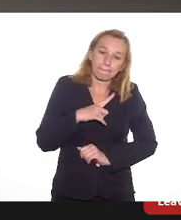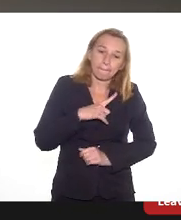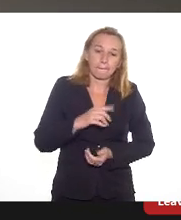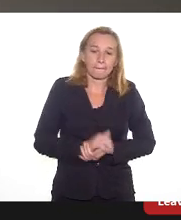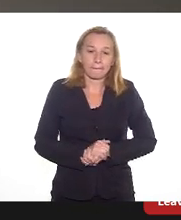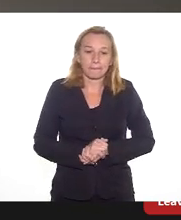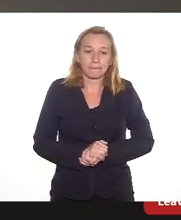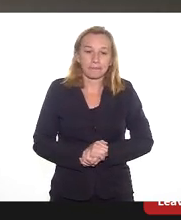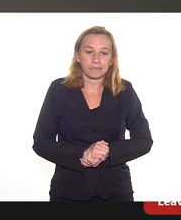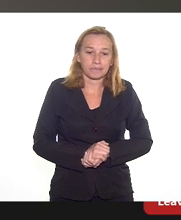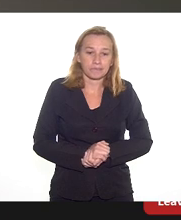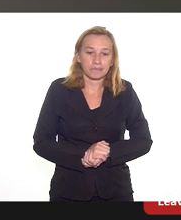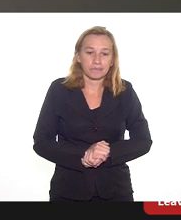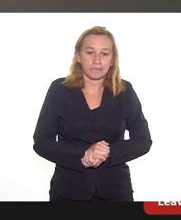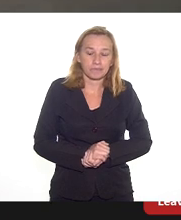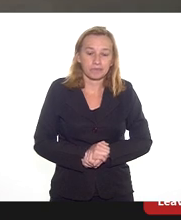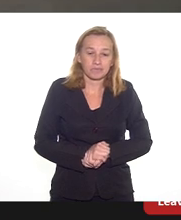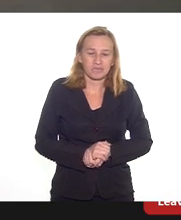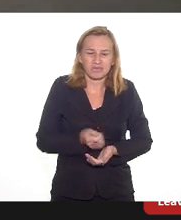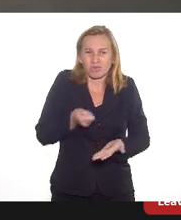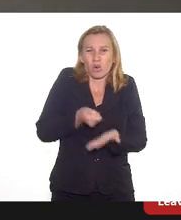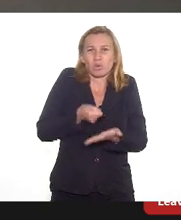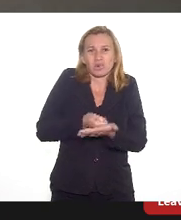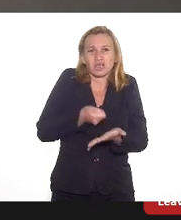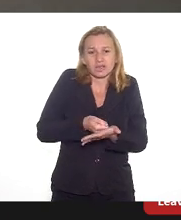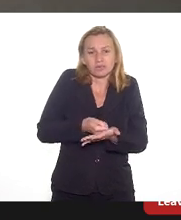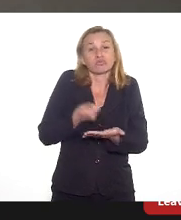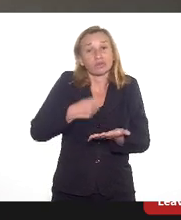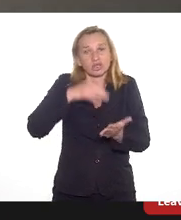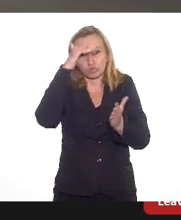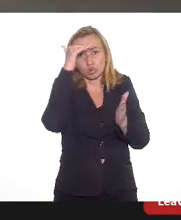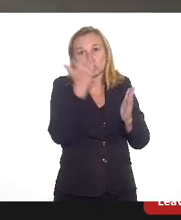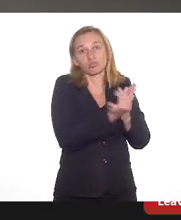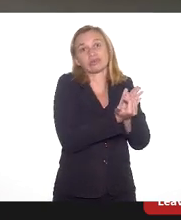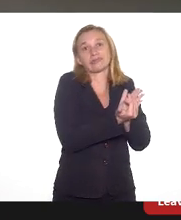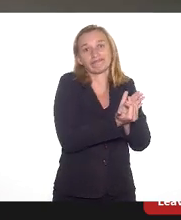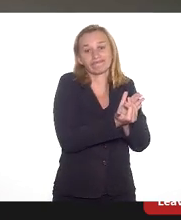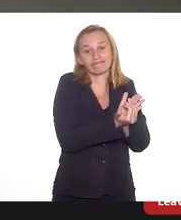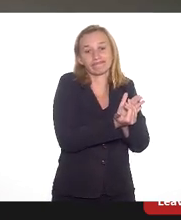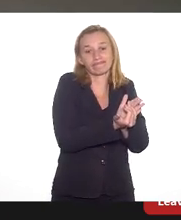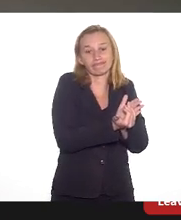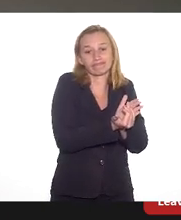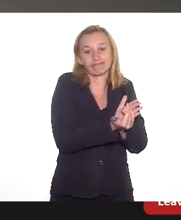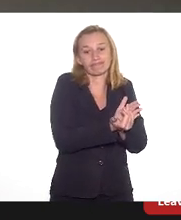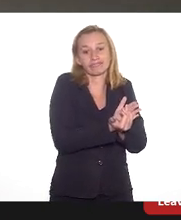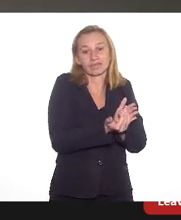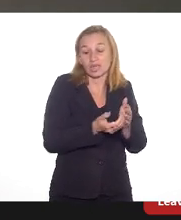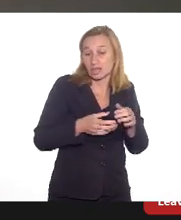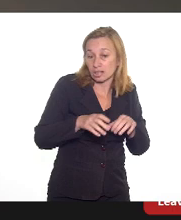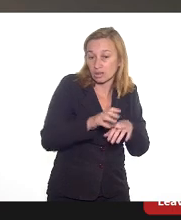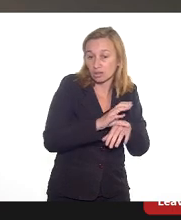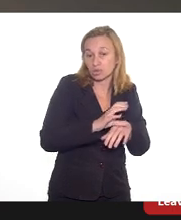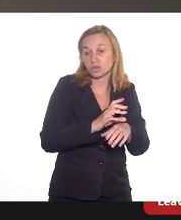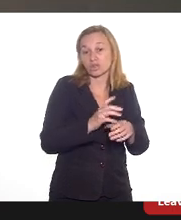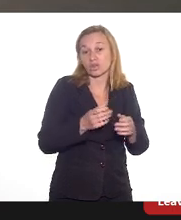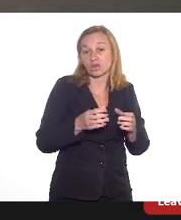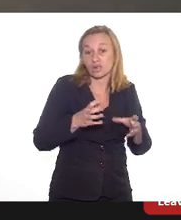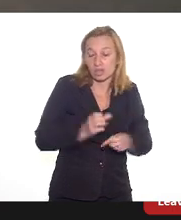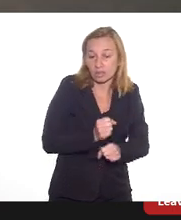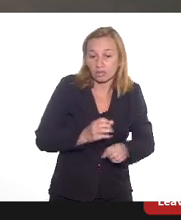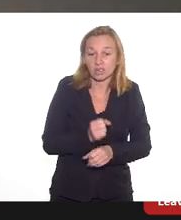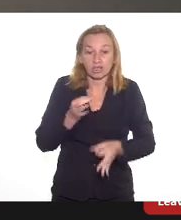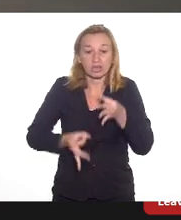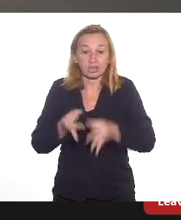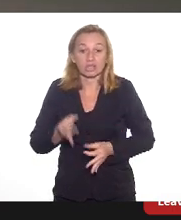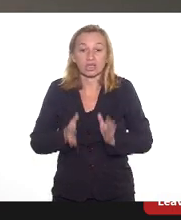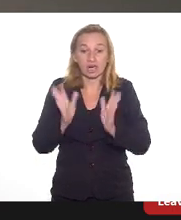um quebra-cabeça de obrigações que nós temos que cumprir em função de determinações constitucionais, tribunais de contas e agora o